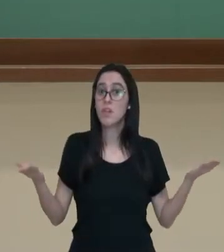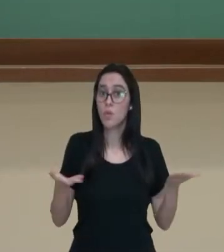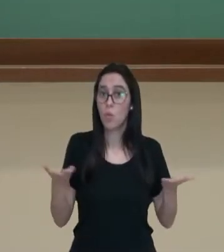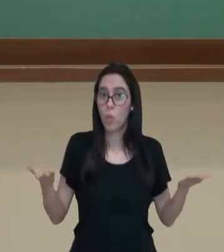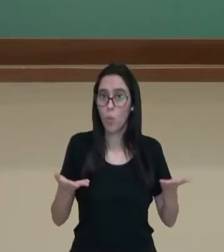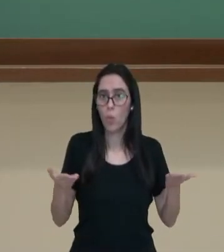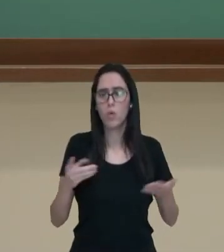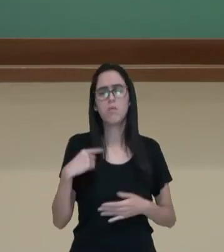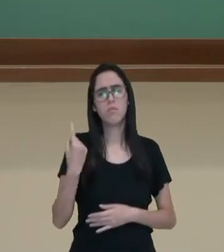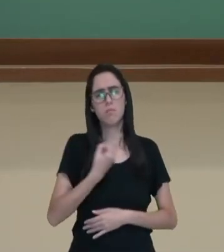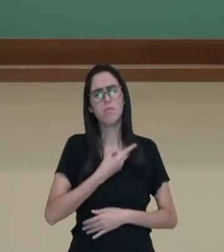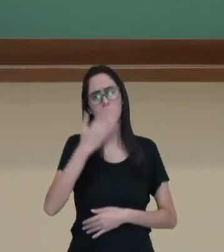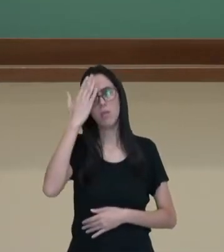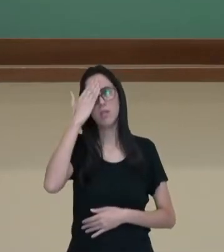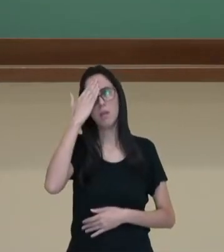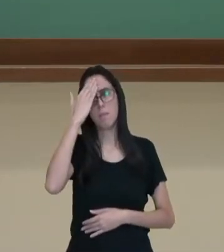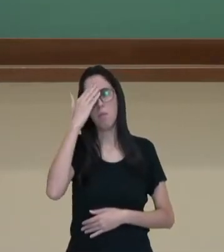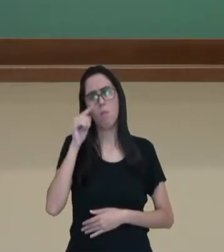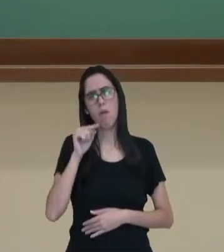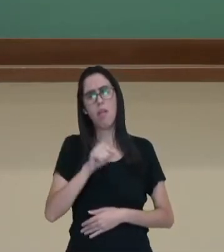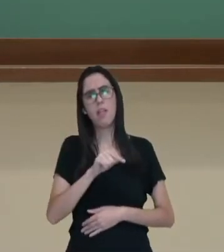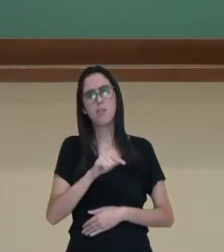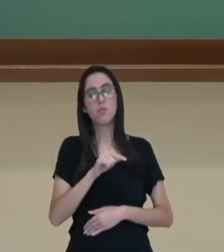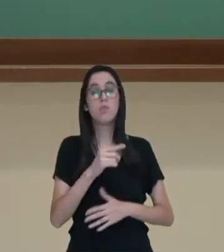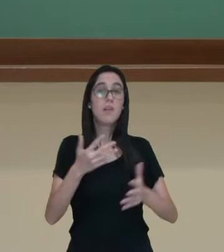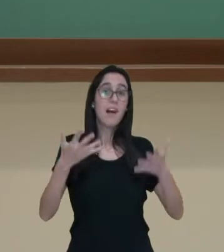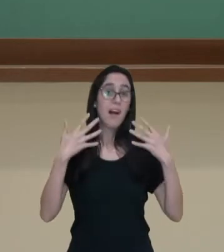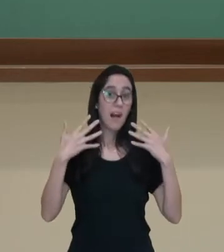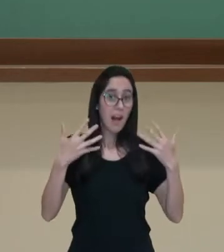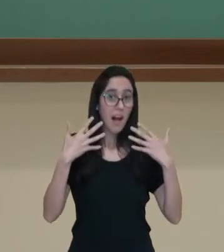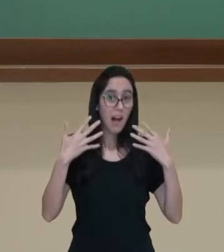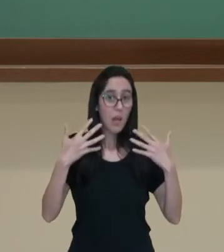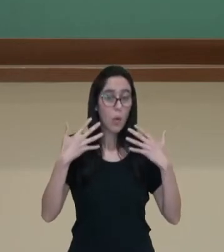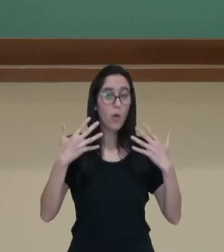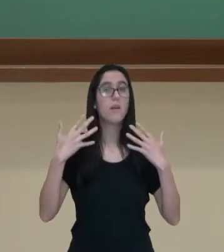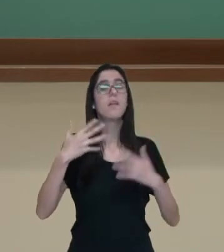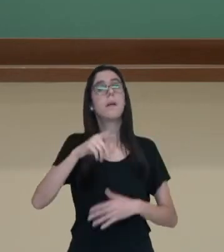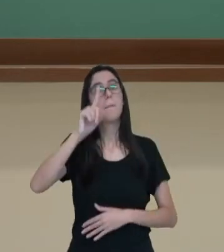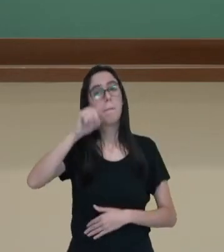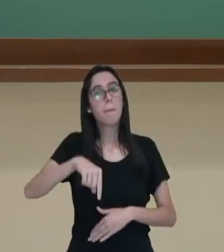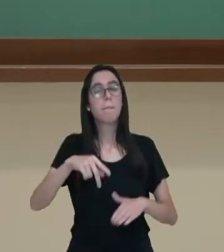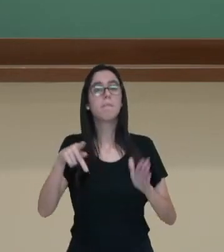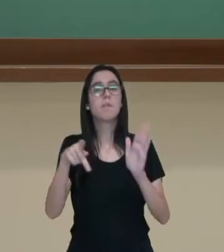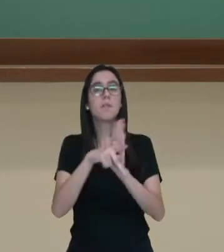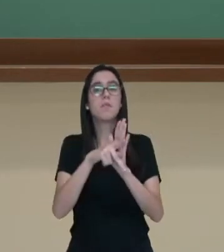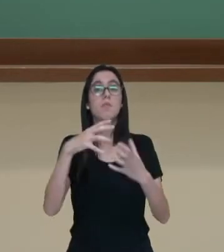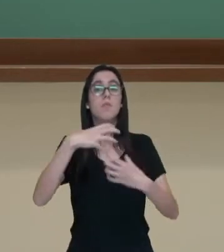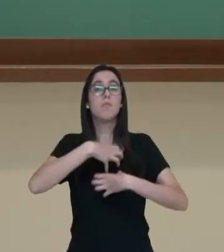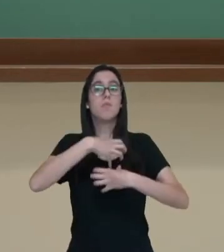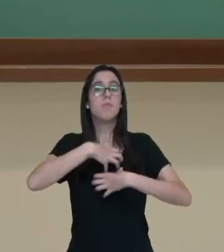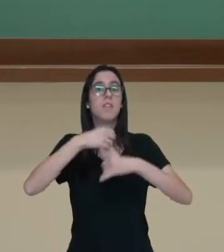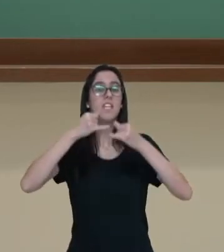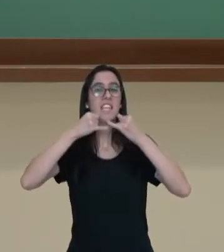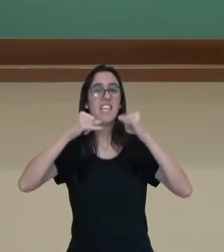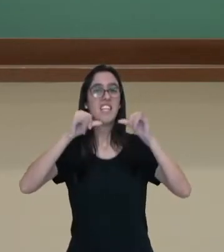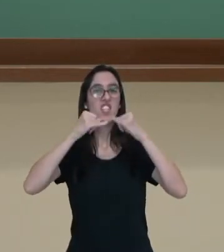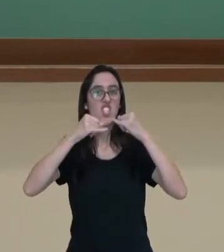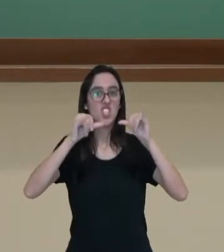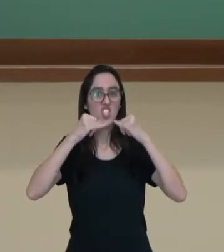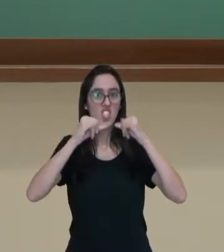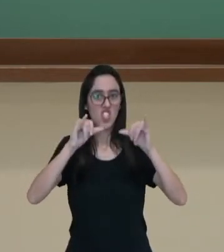nós sabemos que é isso aqui. Calor é uma forma de energia que flui de um corpo